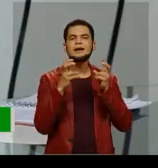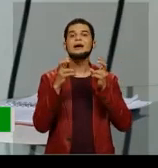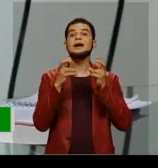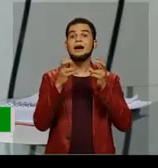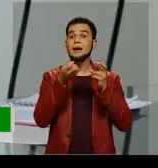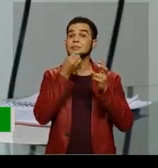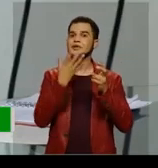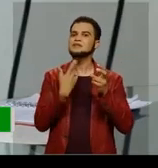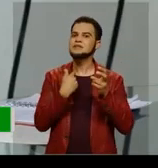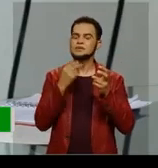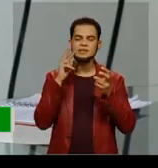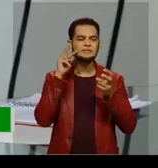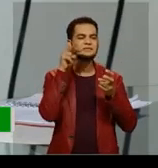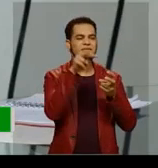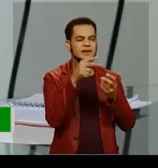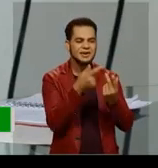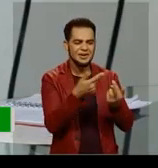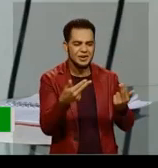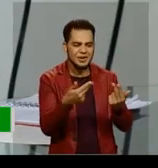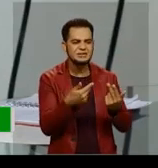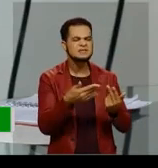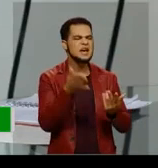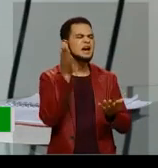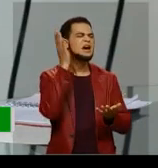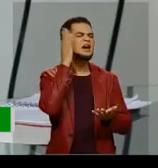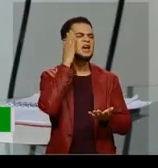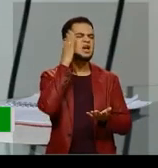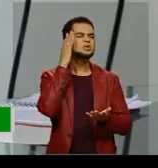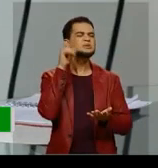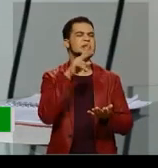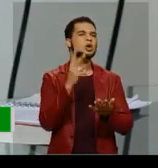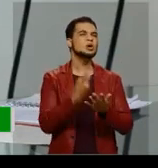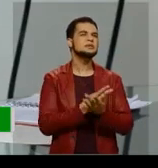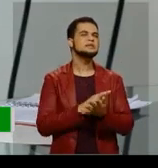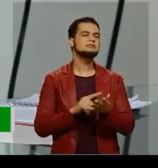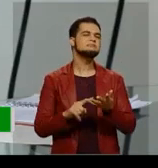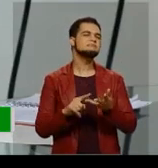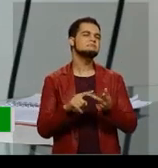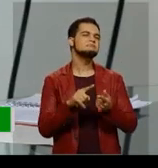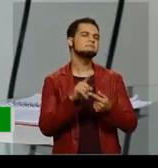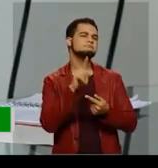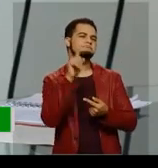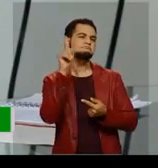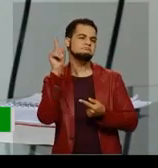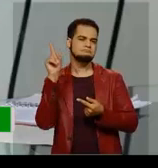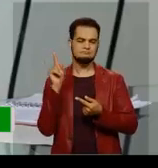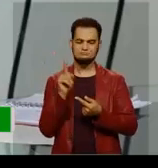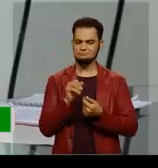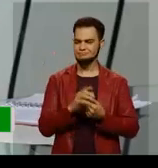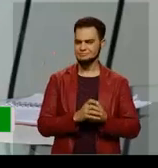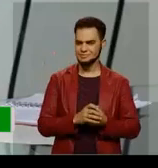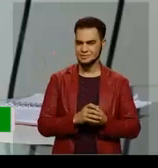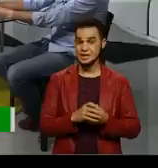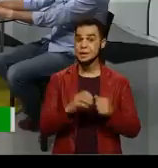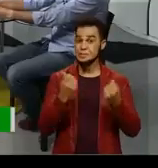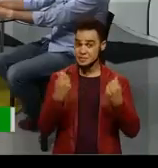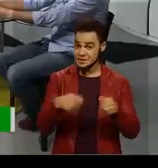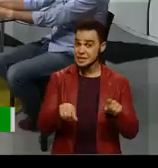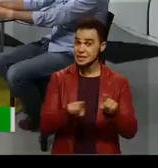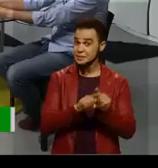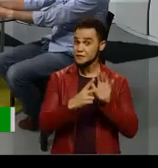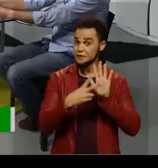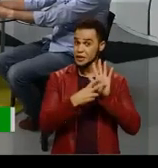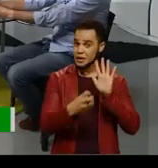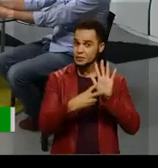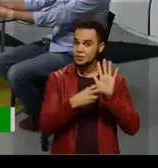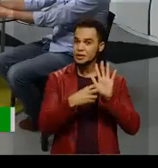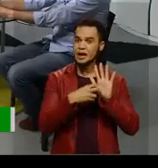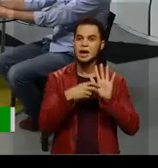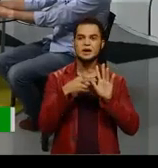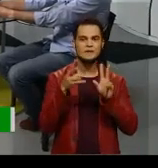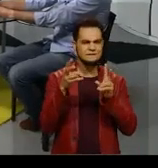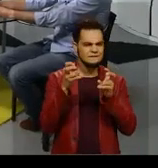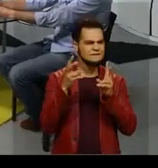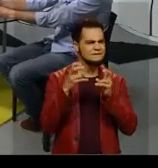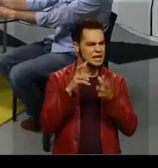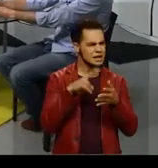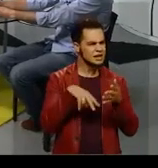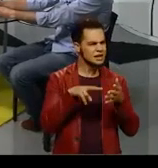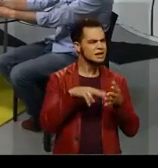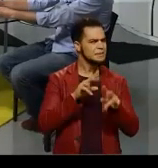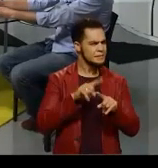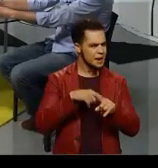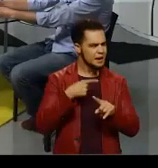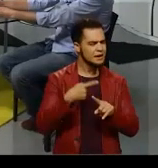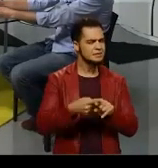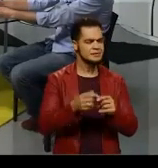da charge, do cartoon, enfim, de todos os gêneros textuais. Ampliar o vocabulário. Sim. Né? Vamos para a próxima